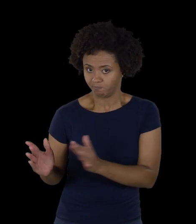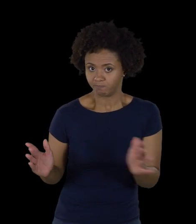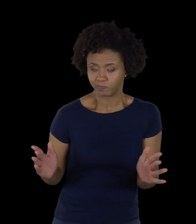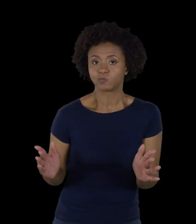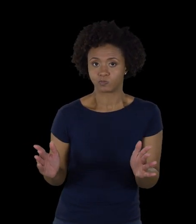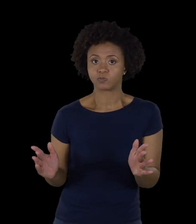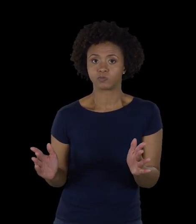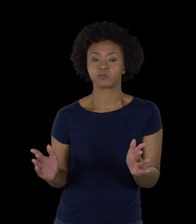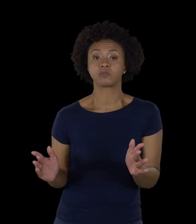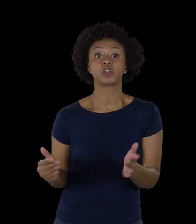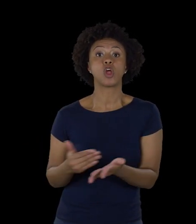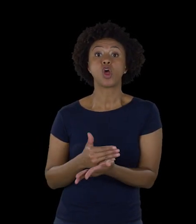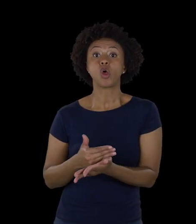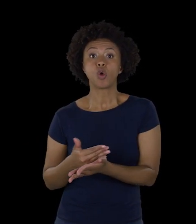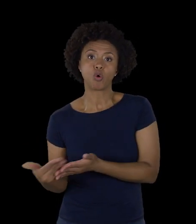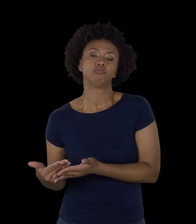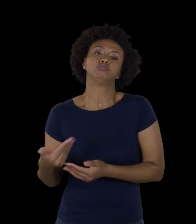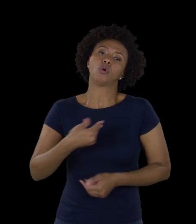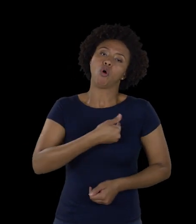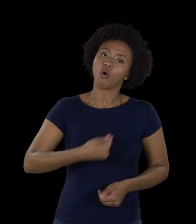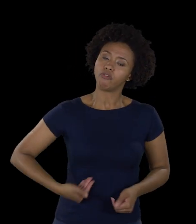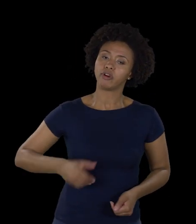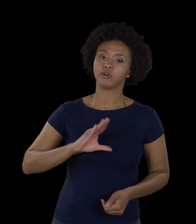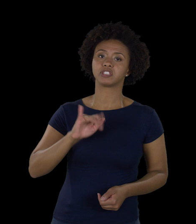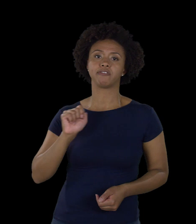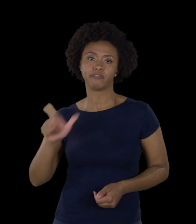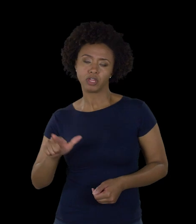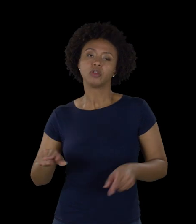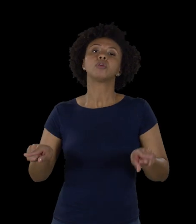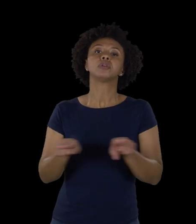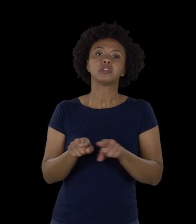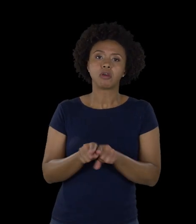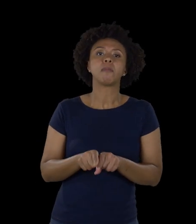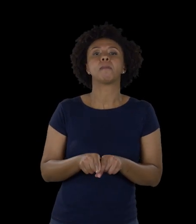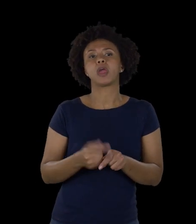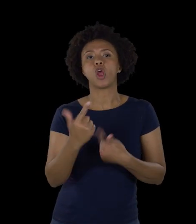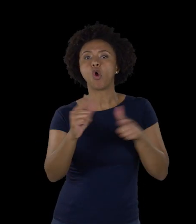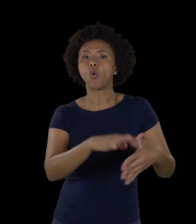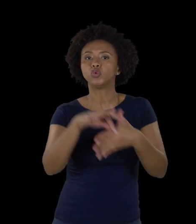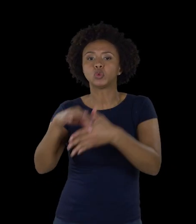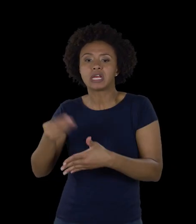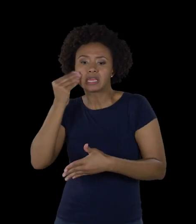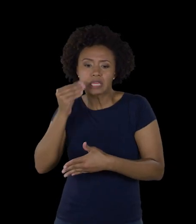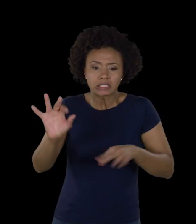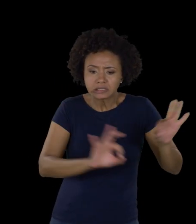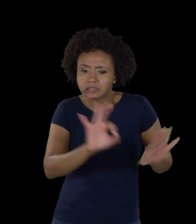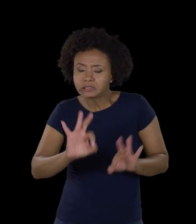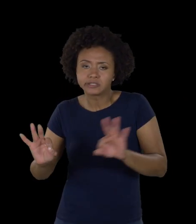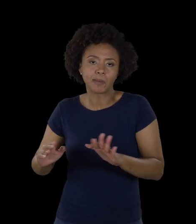os governos civis e seus ministros das áreas econômicas lançaram todo tipo de plano, sem sucesso efetivo